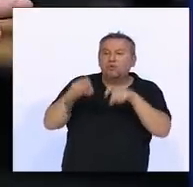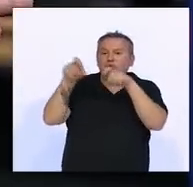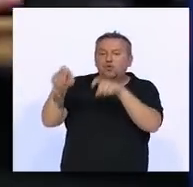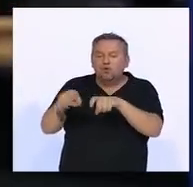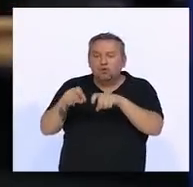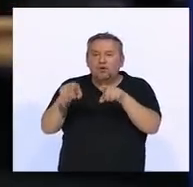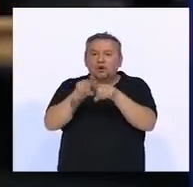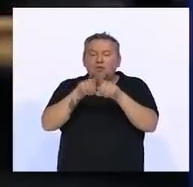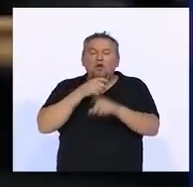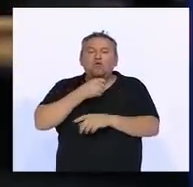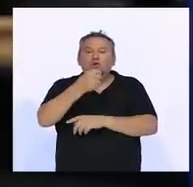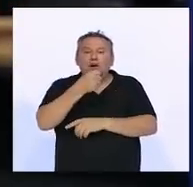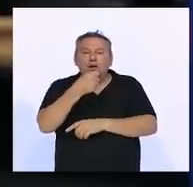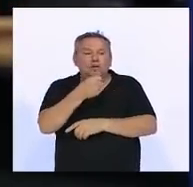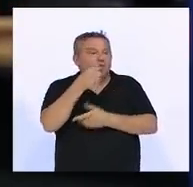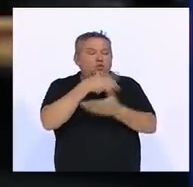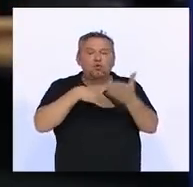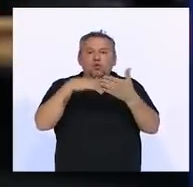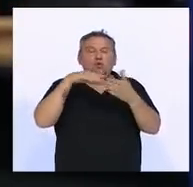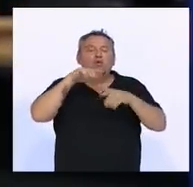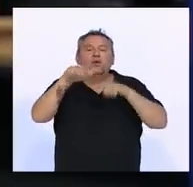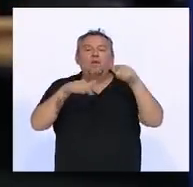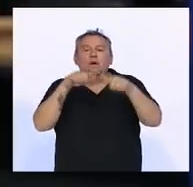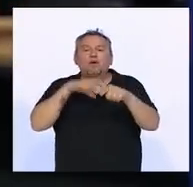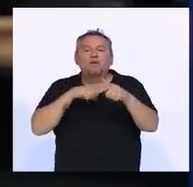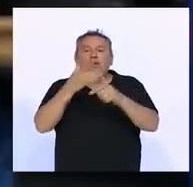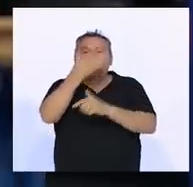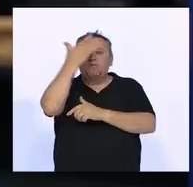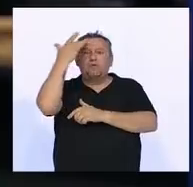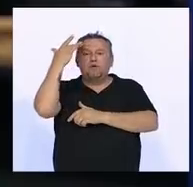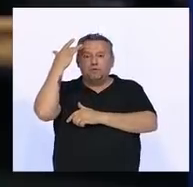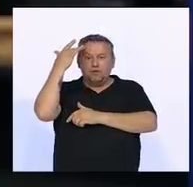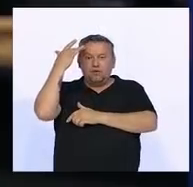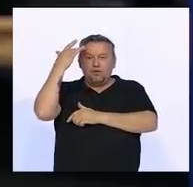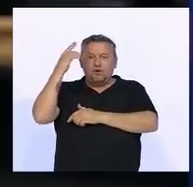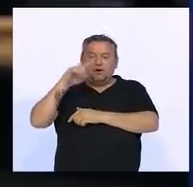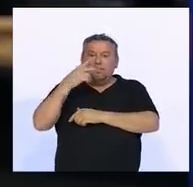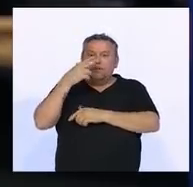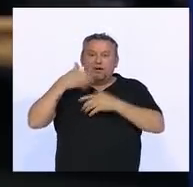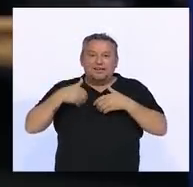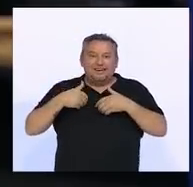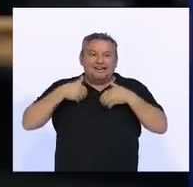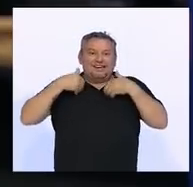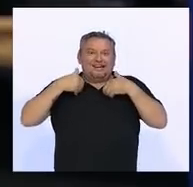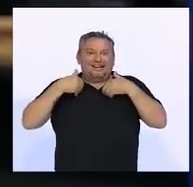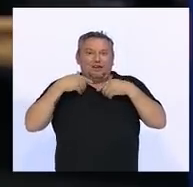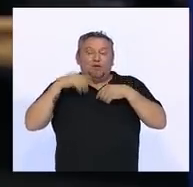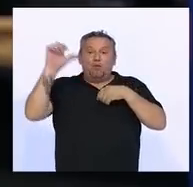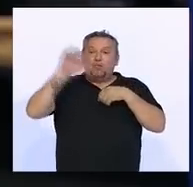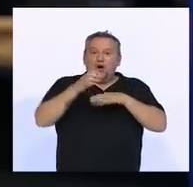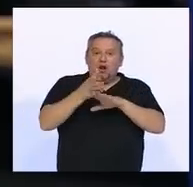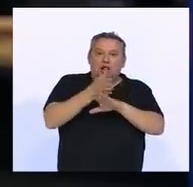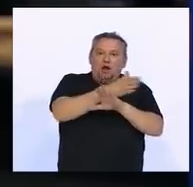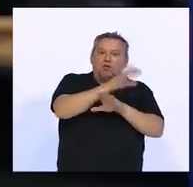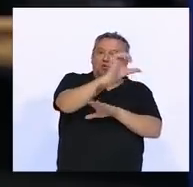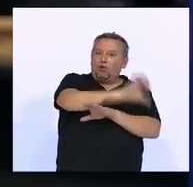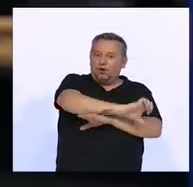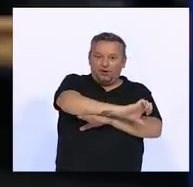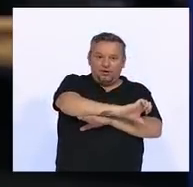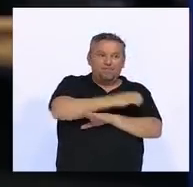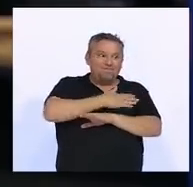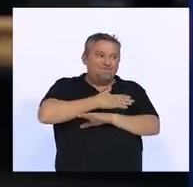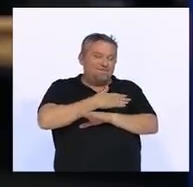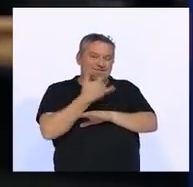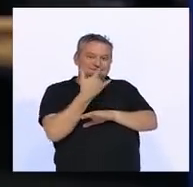na área de jornalismo, em todo lugar tem aquelas pessoas que se assanham pelo pior lado. Então,